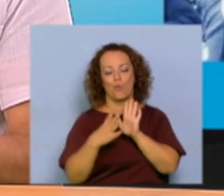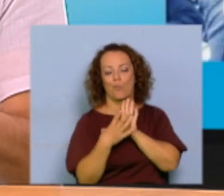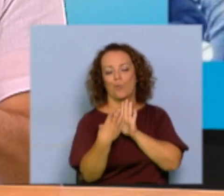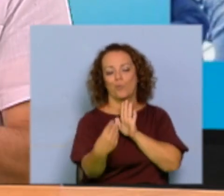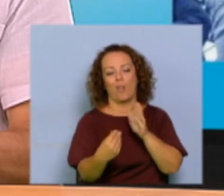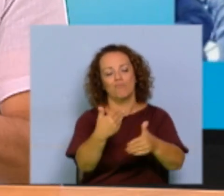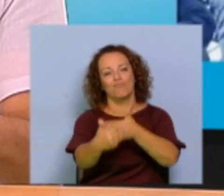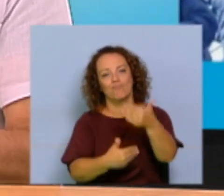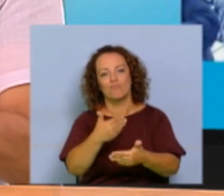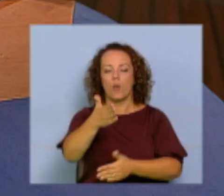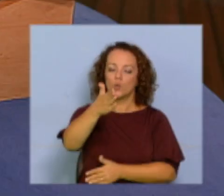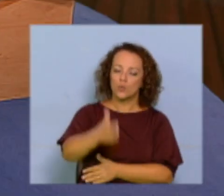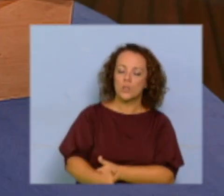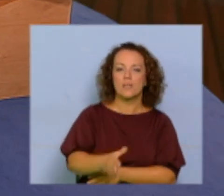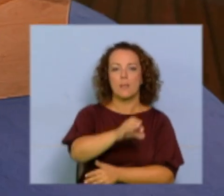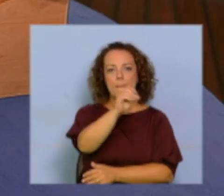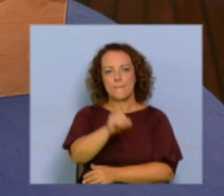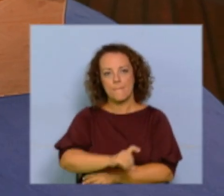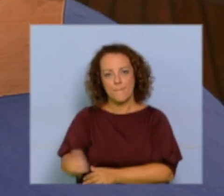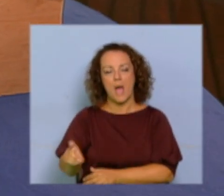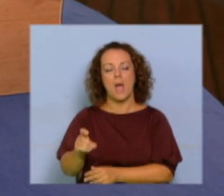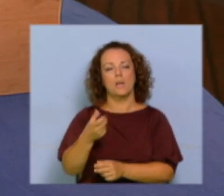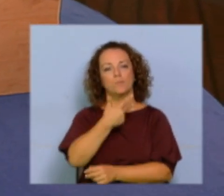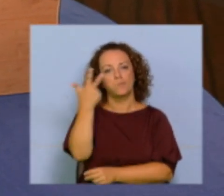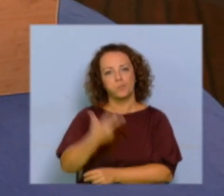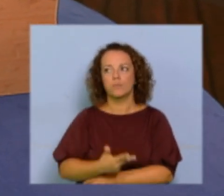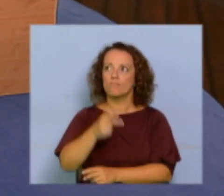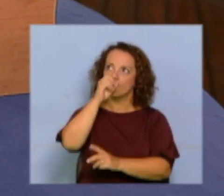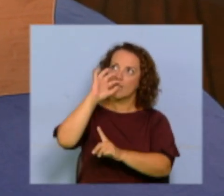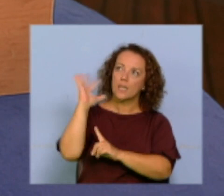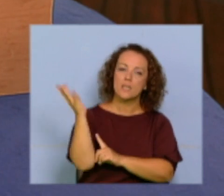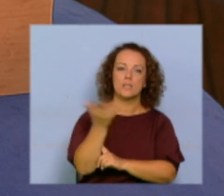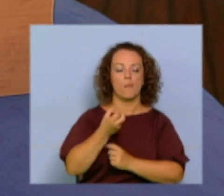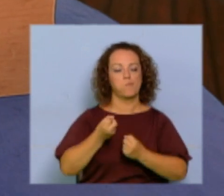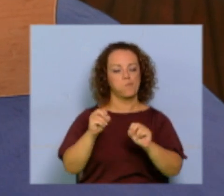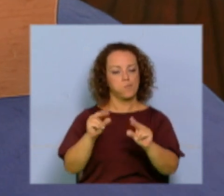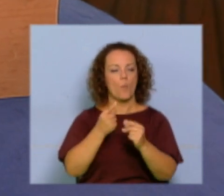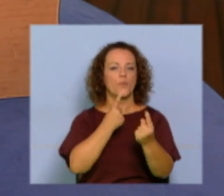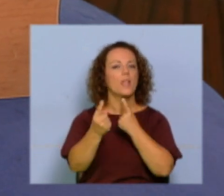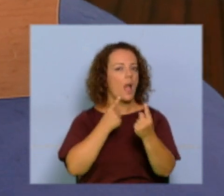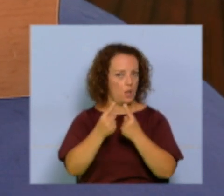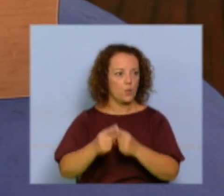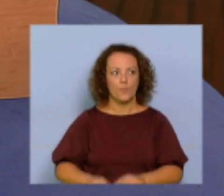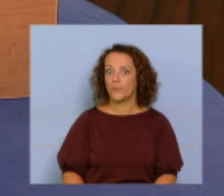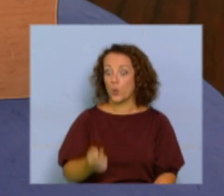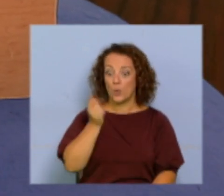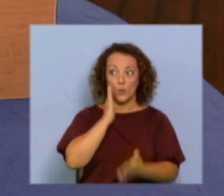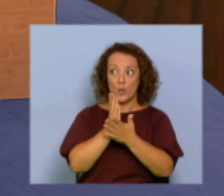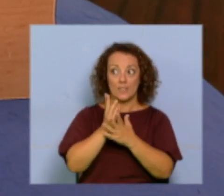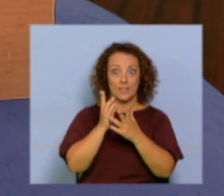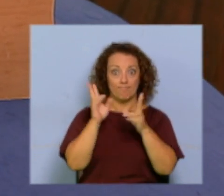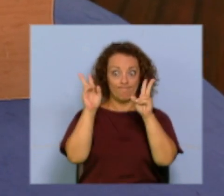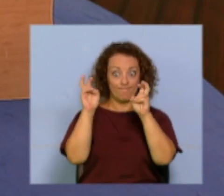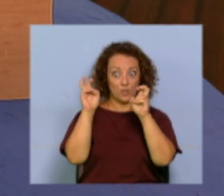nestes âmbitos de justiça, paz, integridade da criação, ou ecologia integral e diálogo. E só mesmo para terminarmos esta